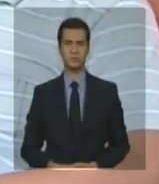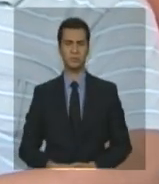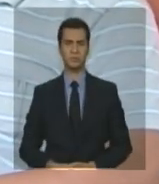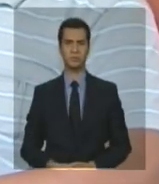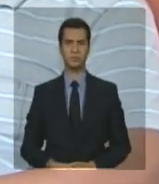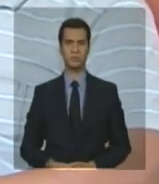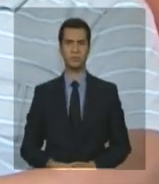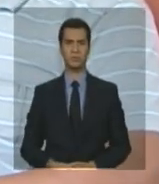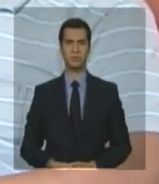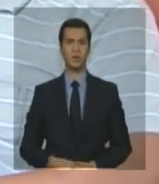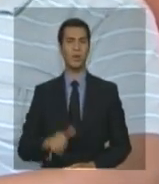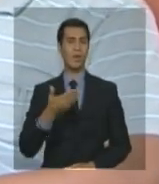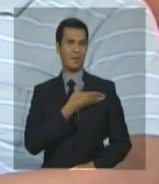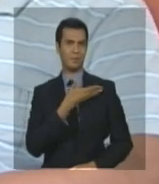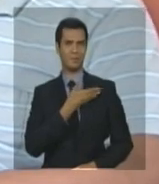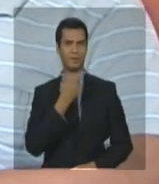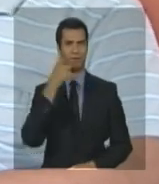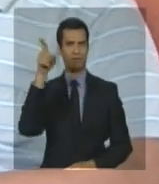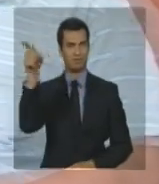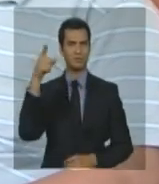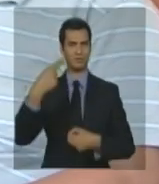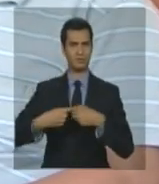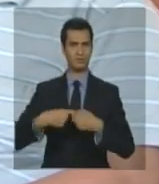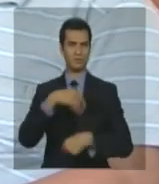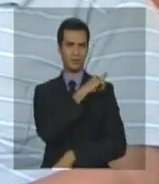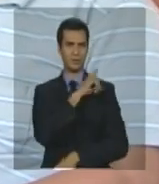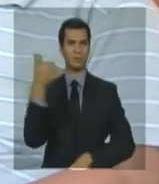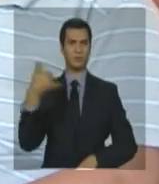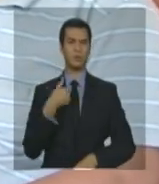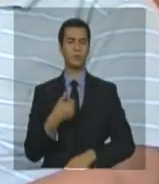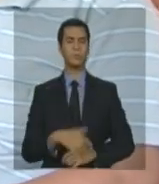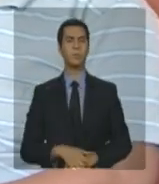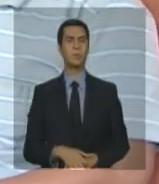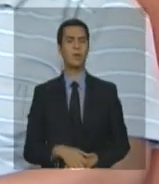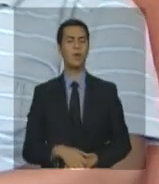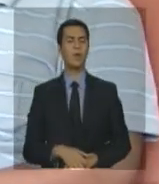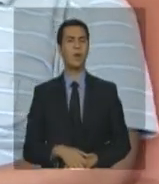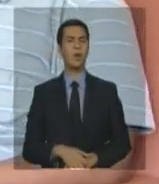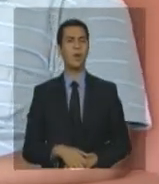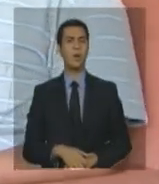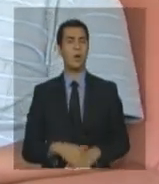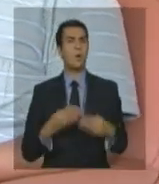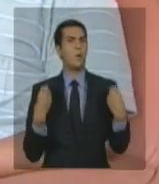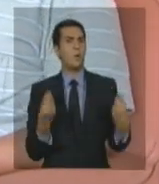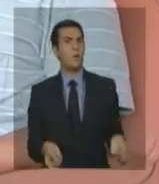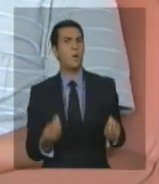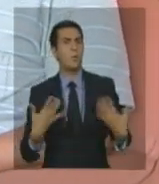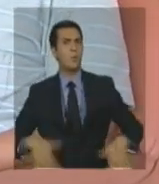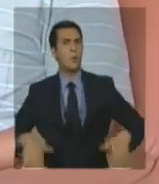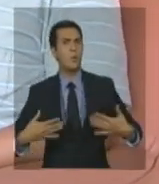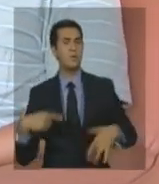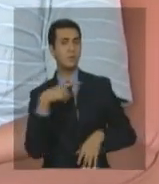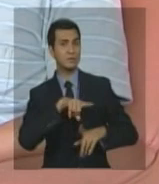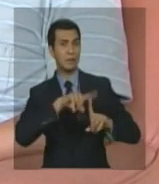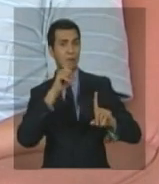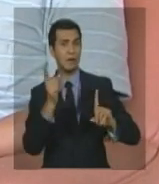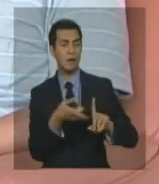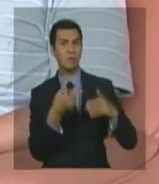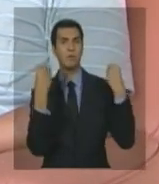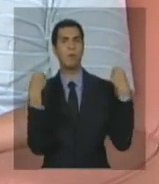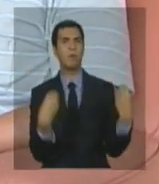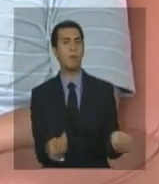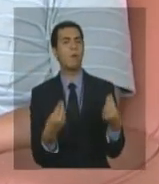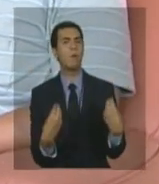Uma amiga nossa lá no Rio de Janeiro, ela conta que um dia chega uma mulher e diz: "Nossa! A senhora tá grávida? Quem fez